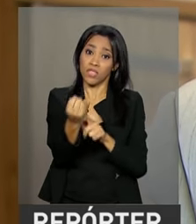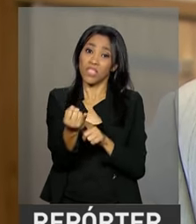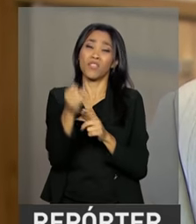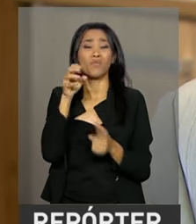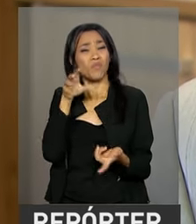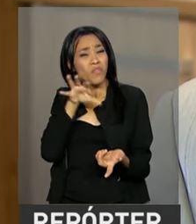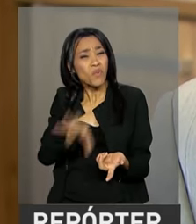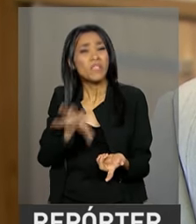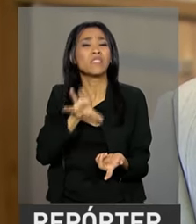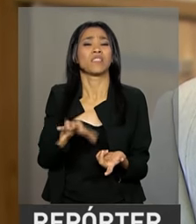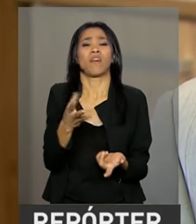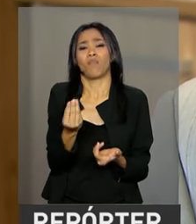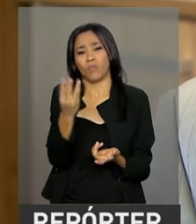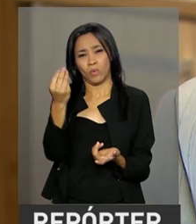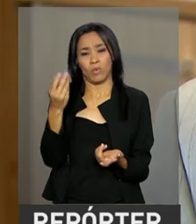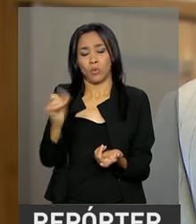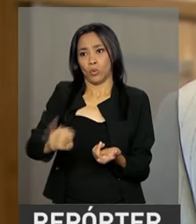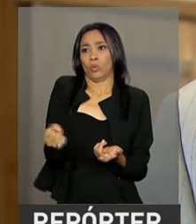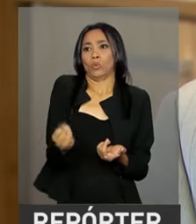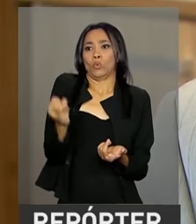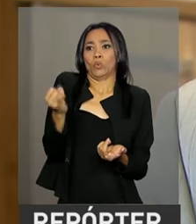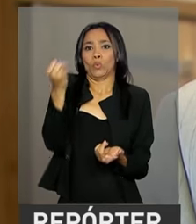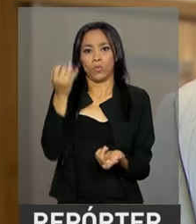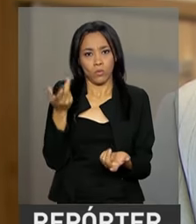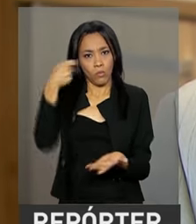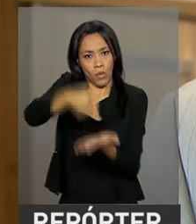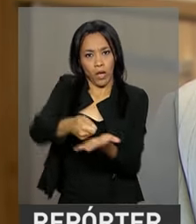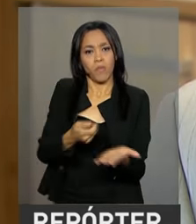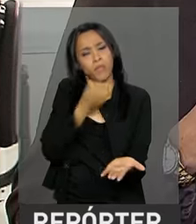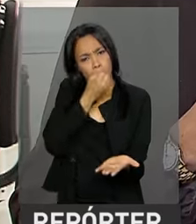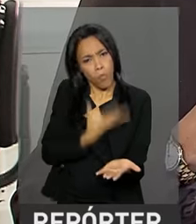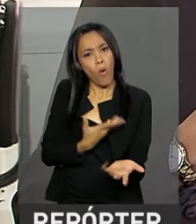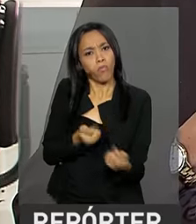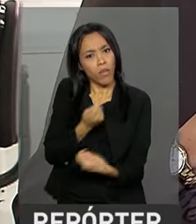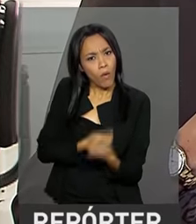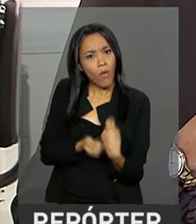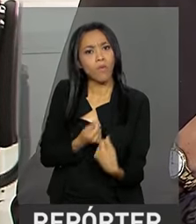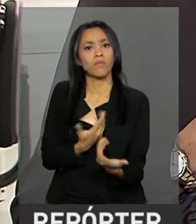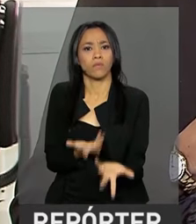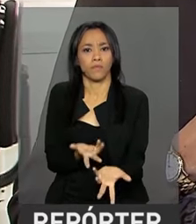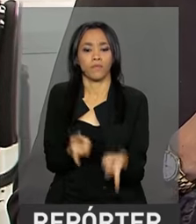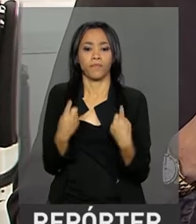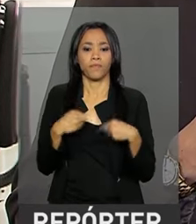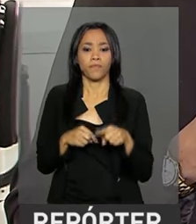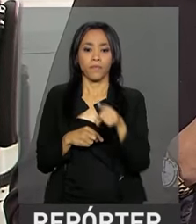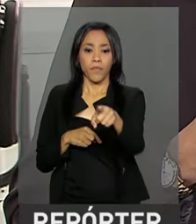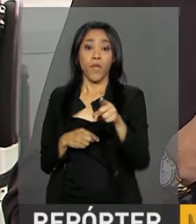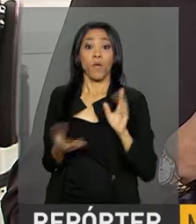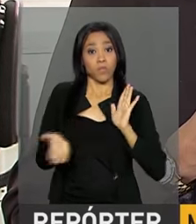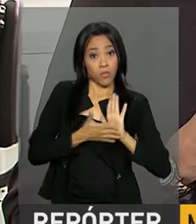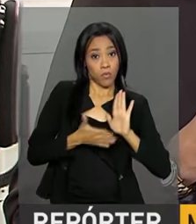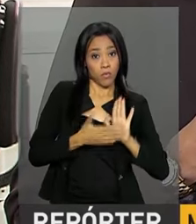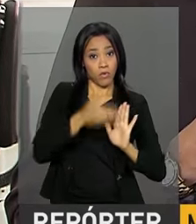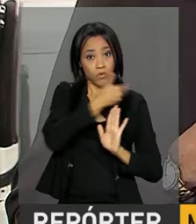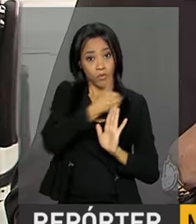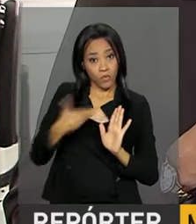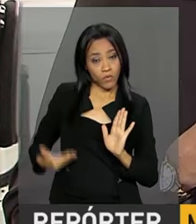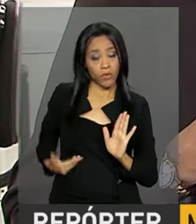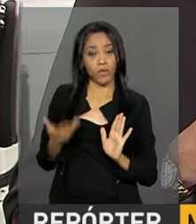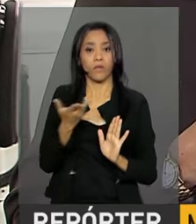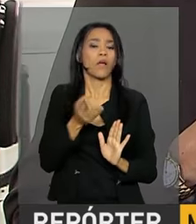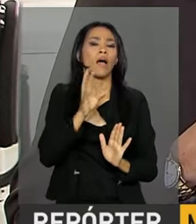no seu pagamento e portanto que ele consiga fazer um bom negócio com a medida o governo estima que o pagamento de